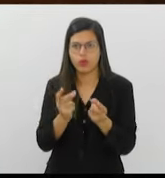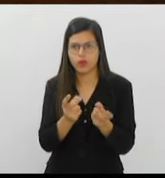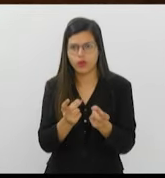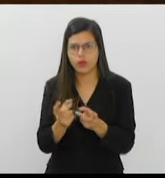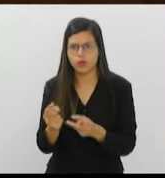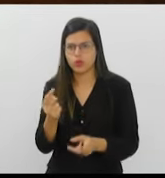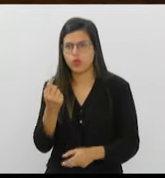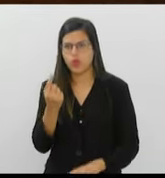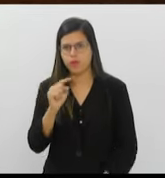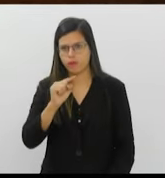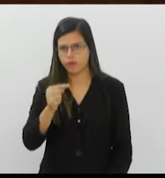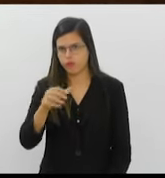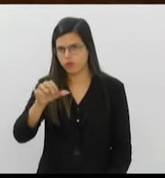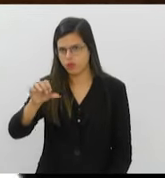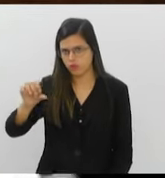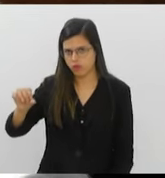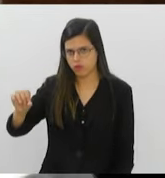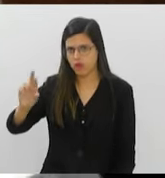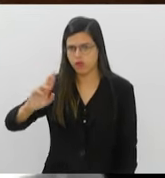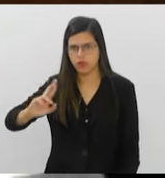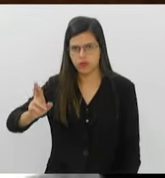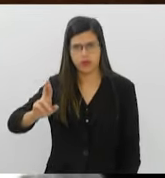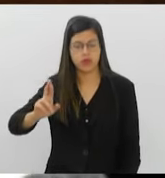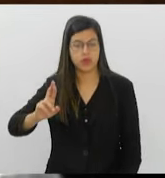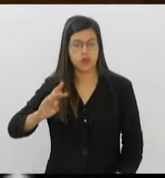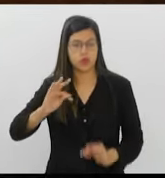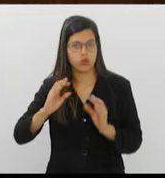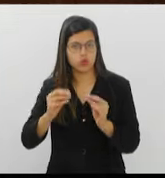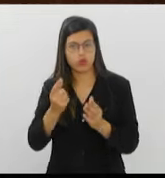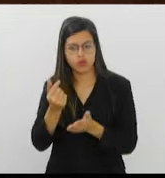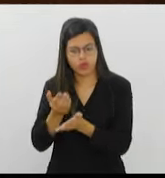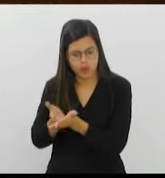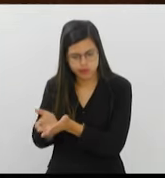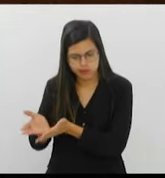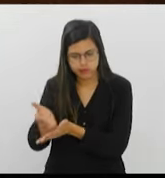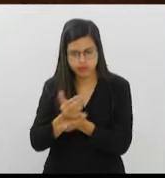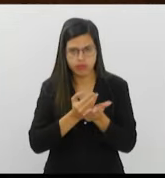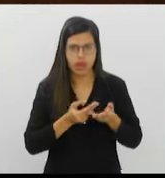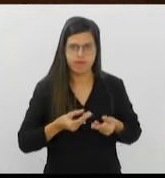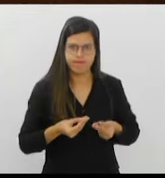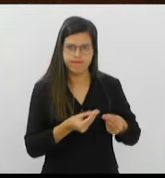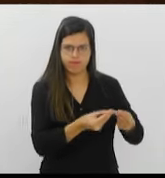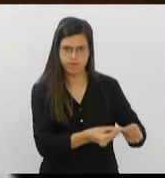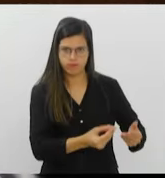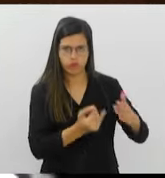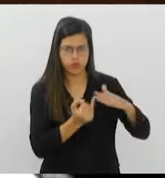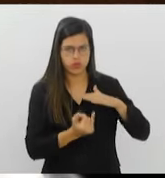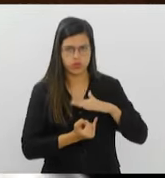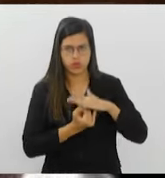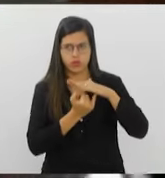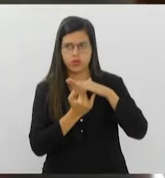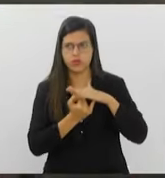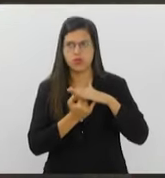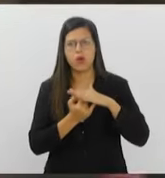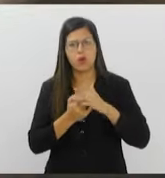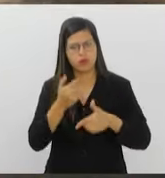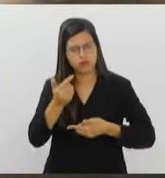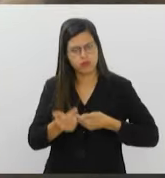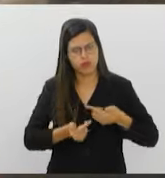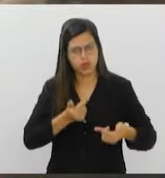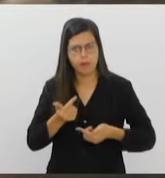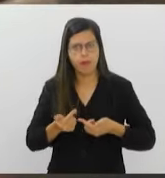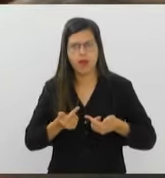R$ 1,99. E todo dinheiro arrecadado é destinado às entidades que prestam serviço de excelência